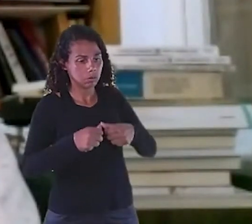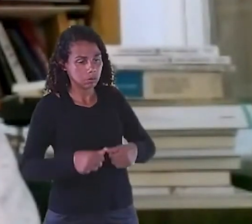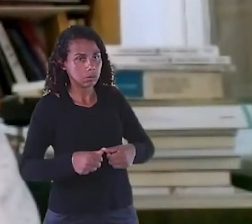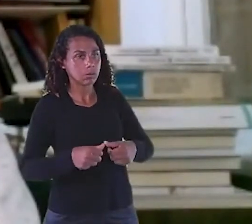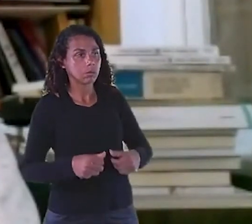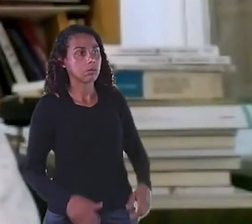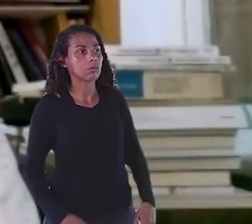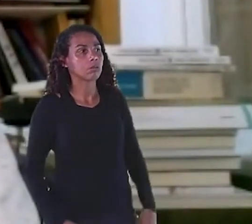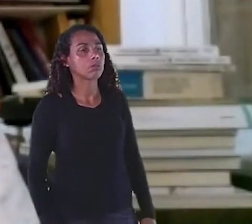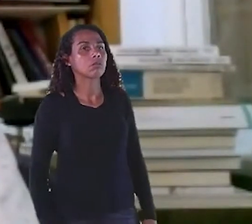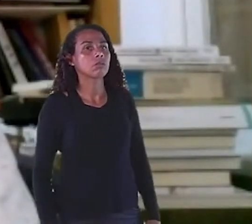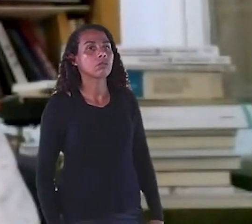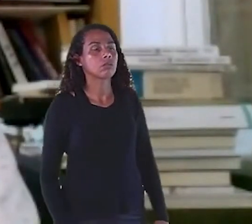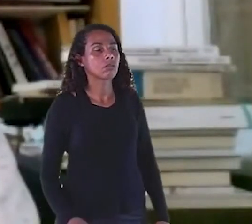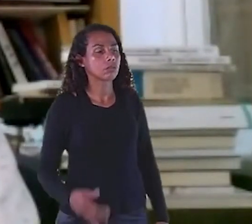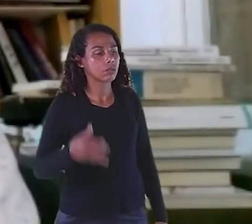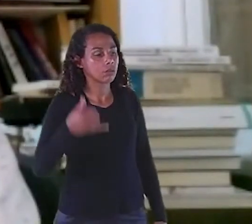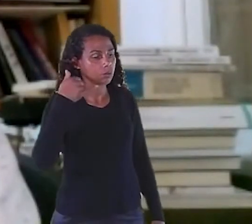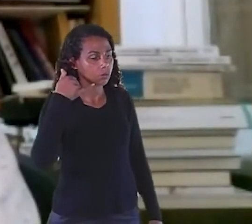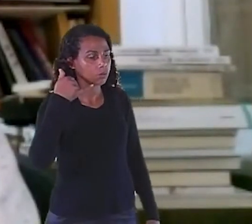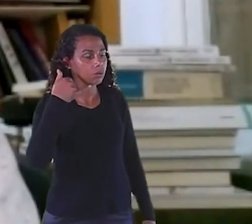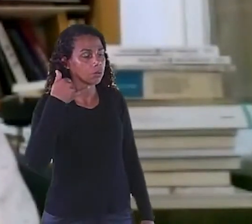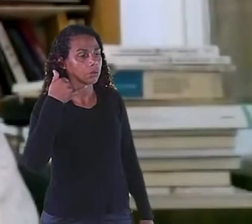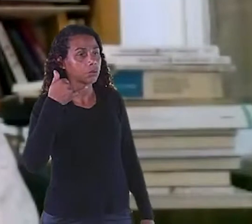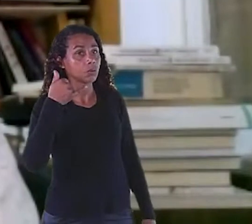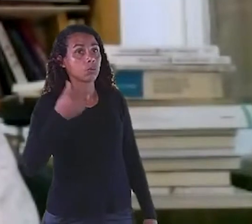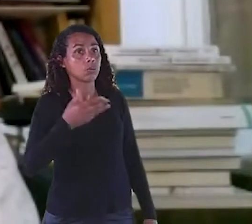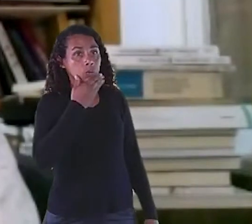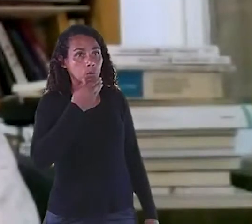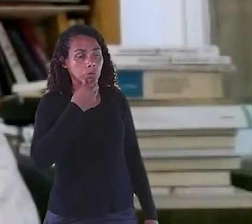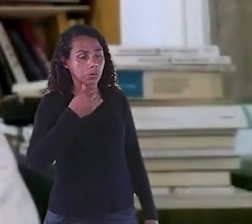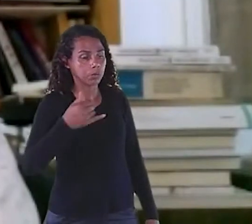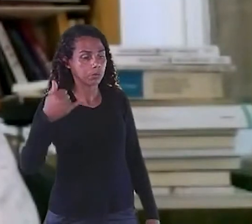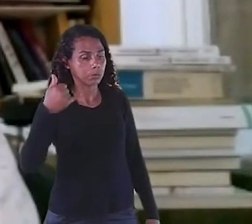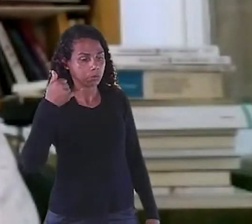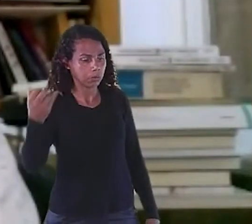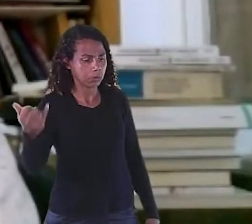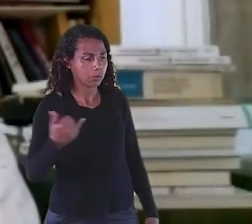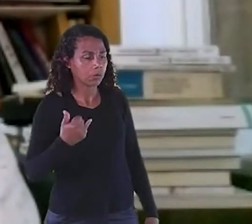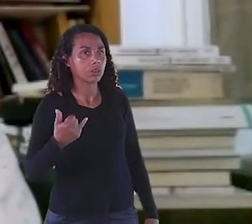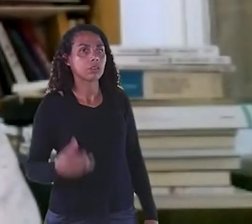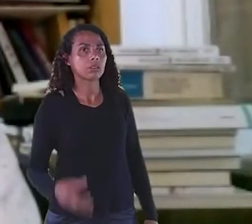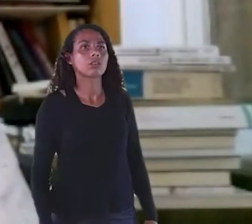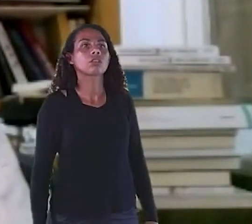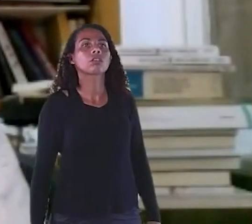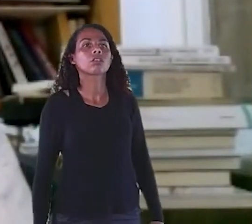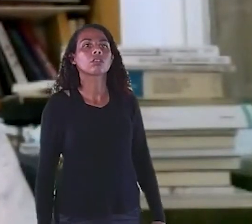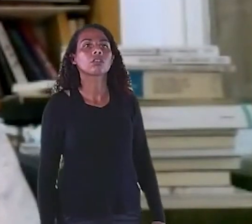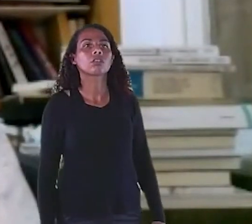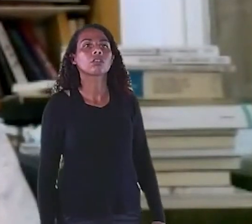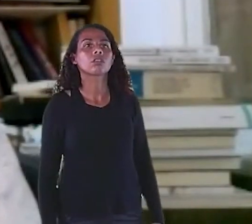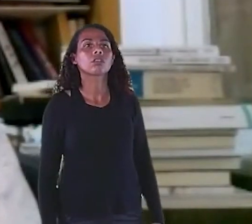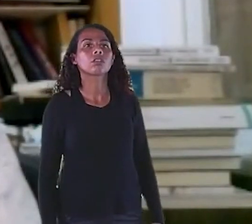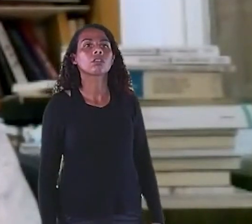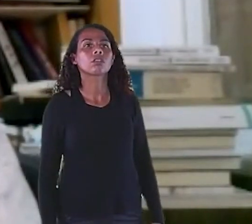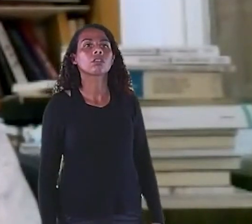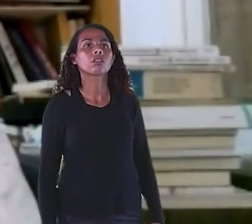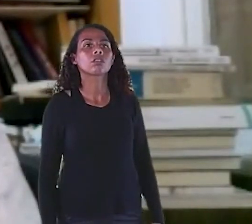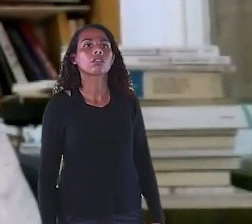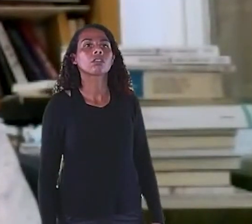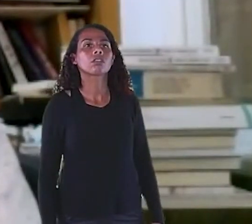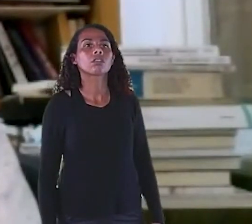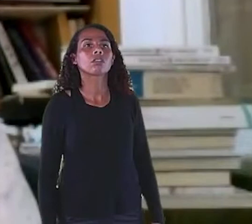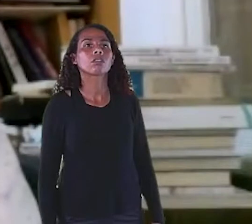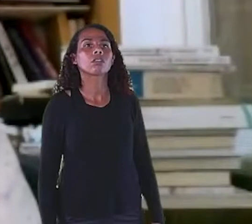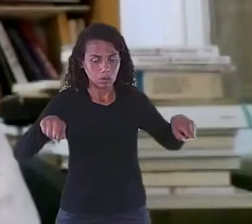inacreditavelmente bizarro, chamado Taj Mahal. Lá em Manaus eu estava no Taj Mahal, num quarto que